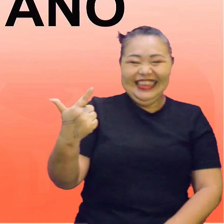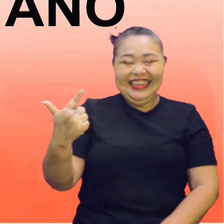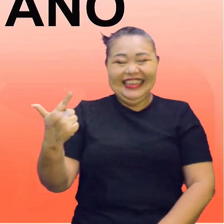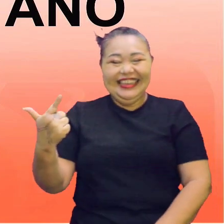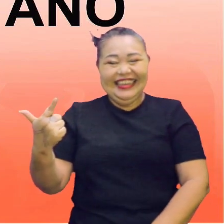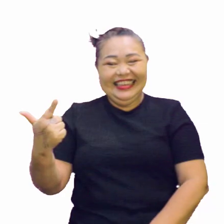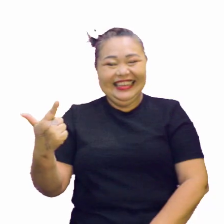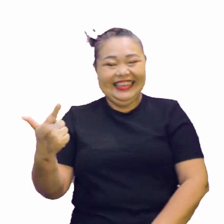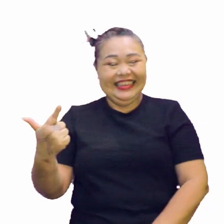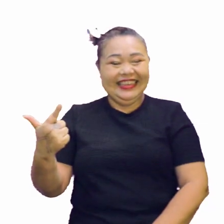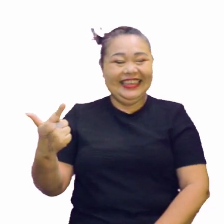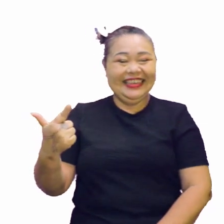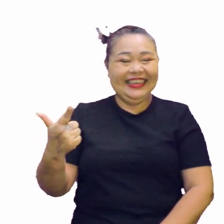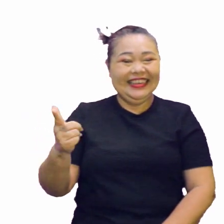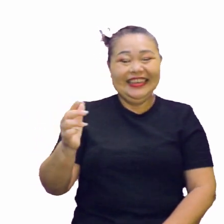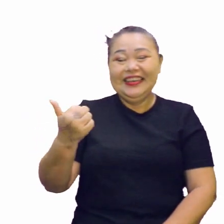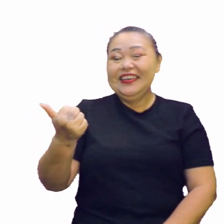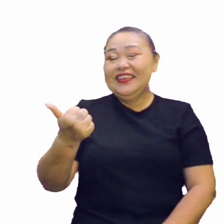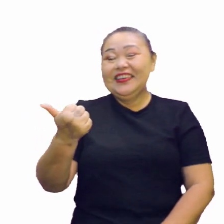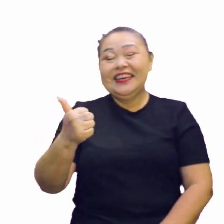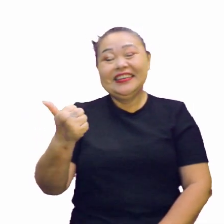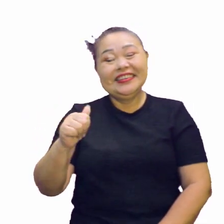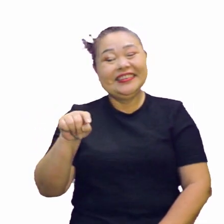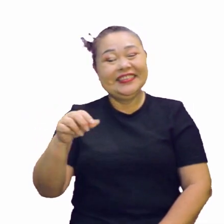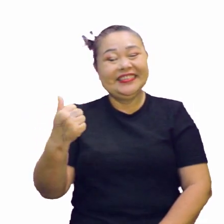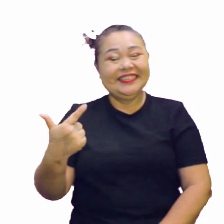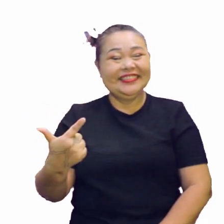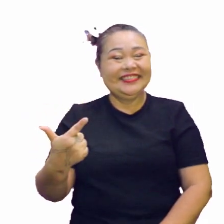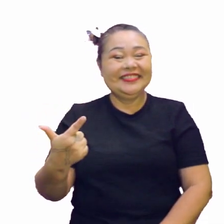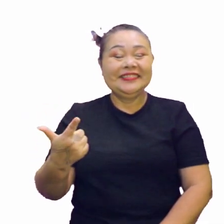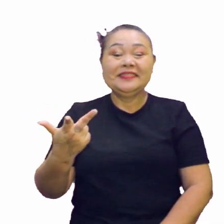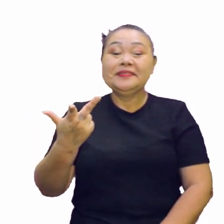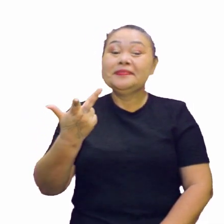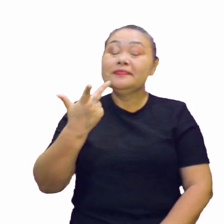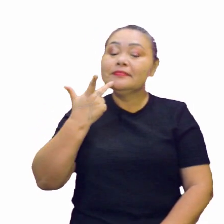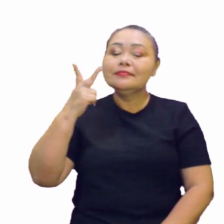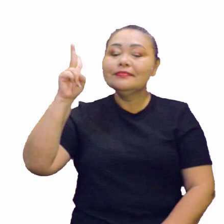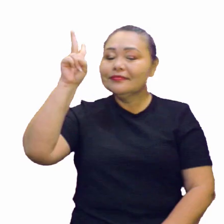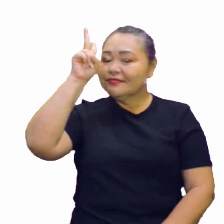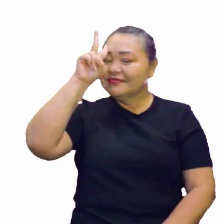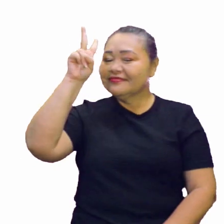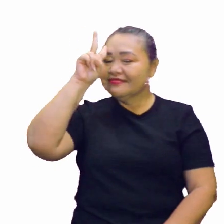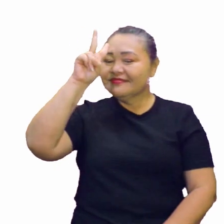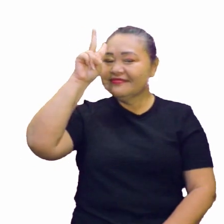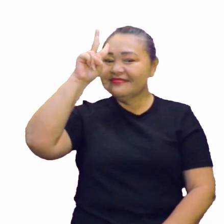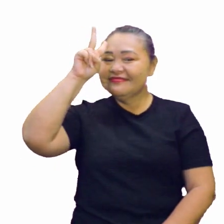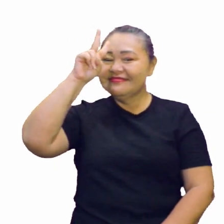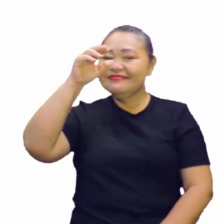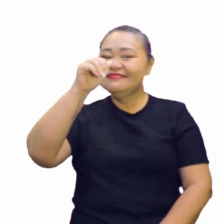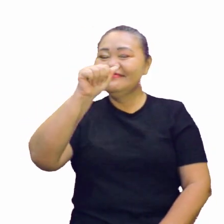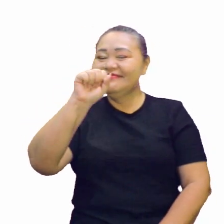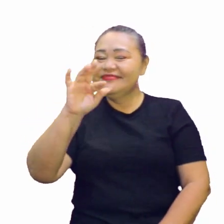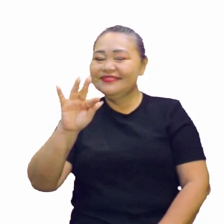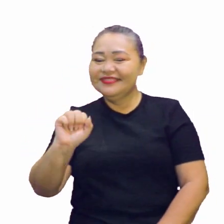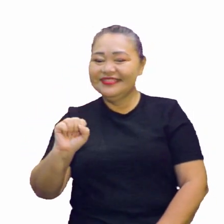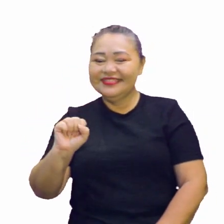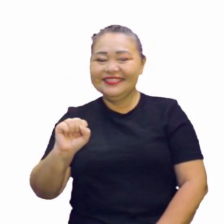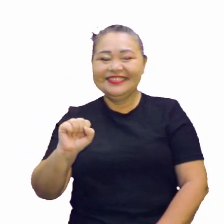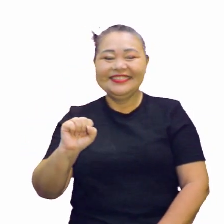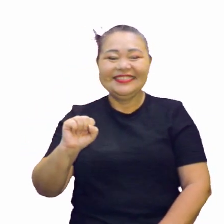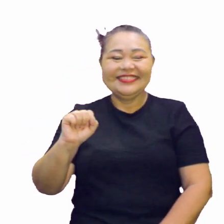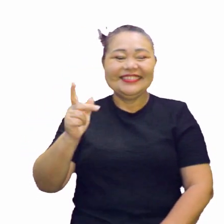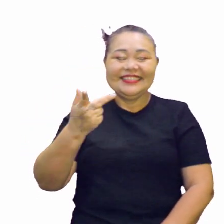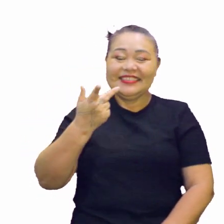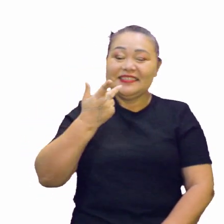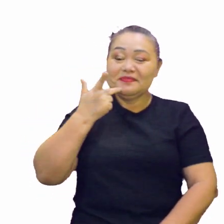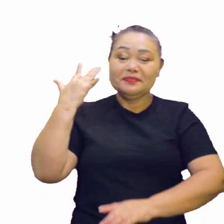Na aula 11.2, nós vamos relembrar as condições dos SAFs. Vamos fazer uma